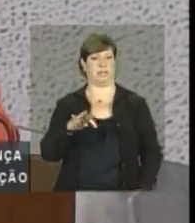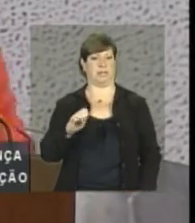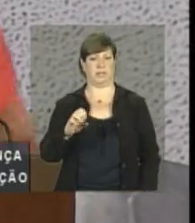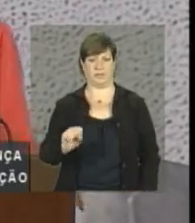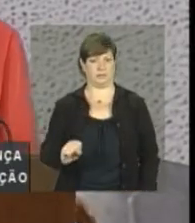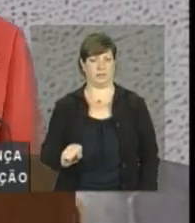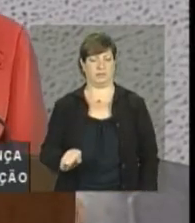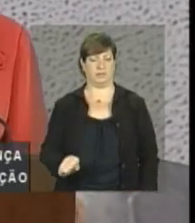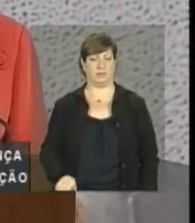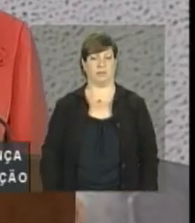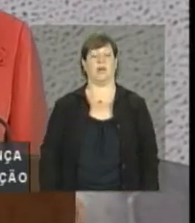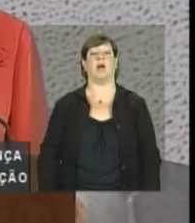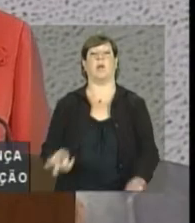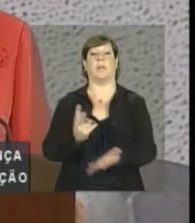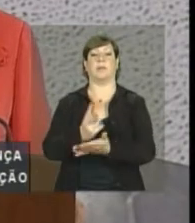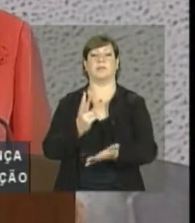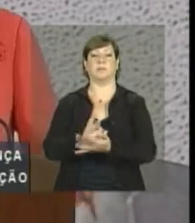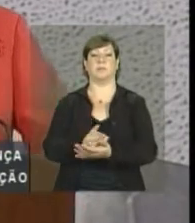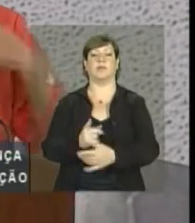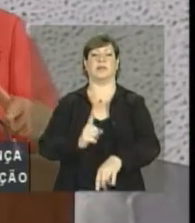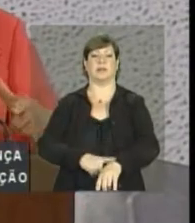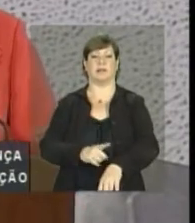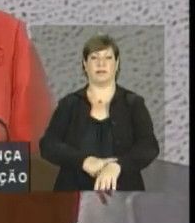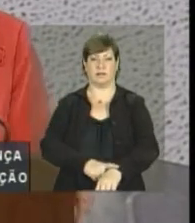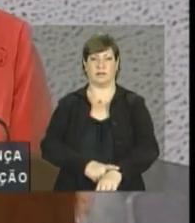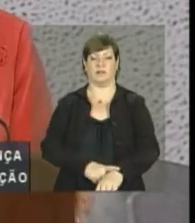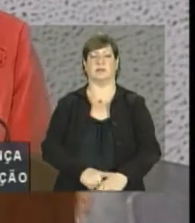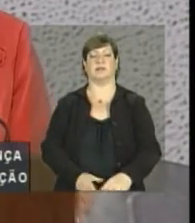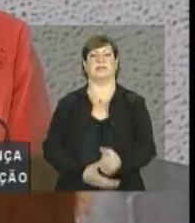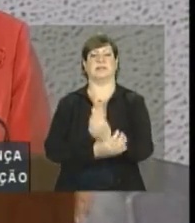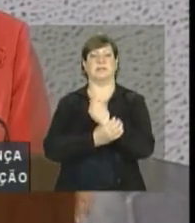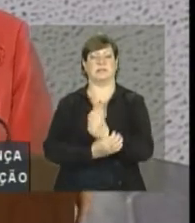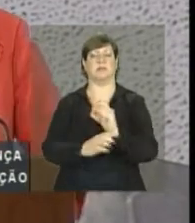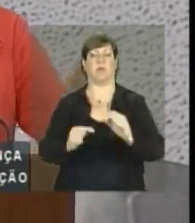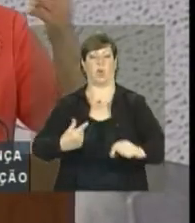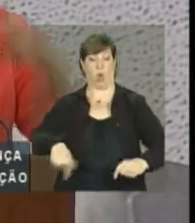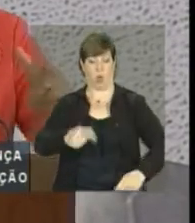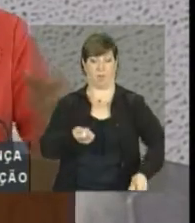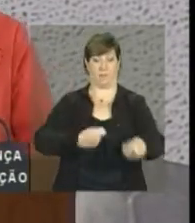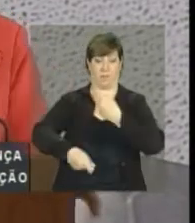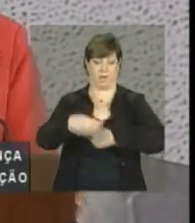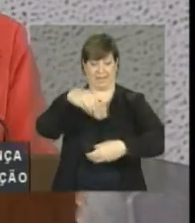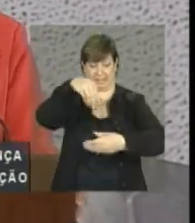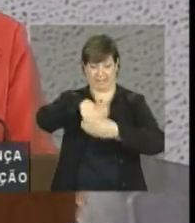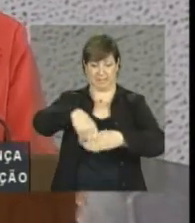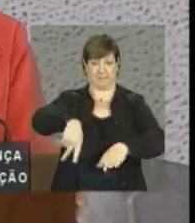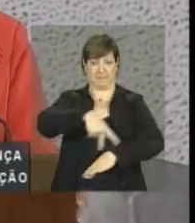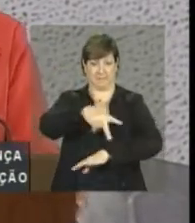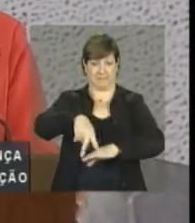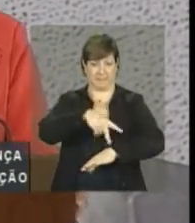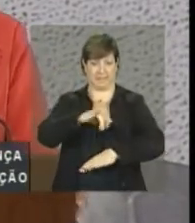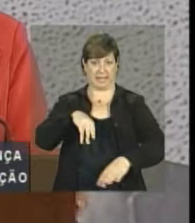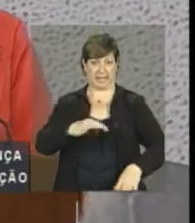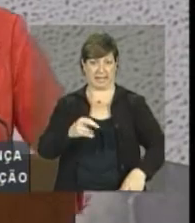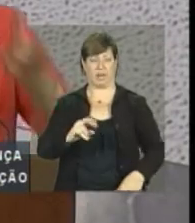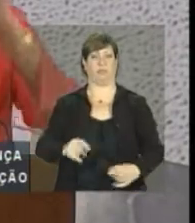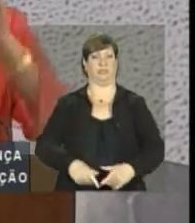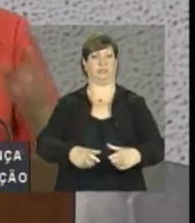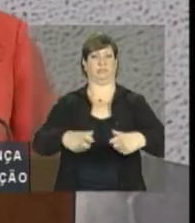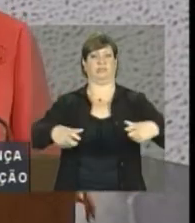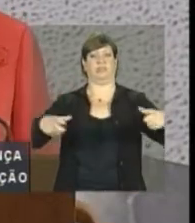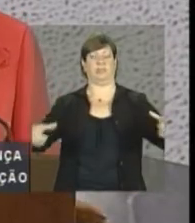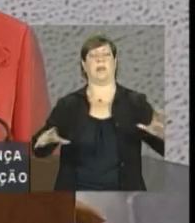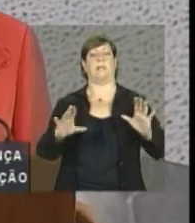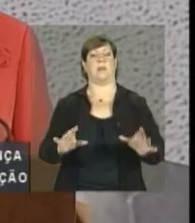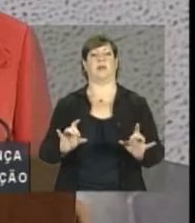e, ao mesmo tempo, assegurando que o nosso mercado interno, o nosso mercado de massas, cresça, mas